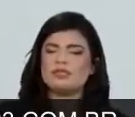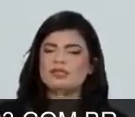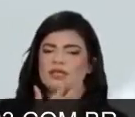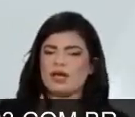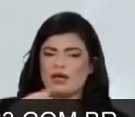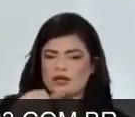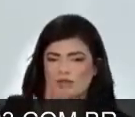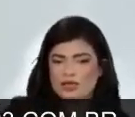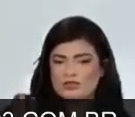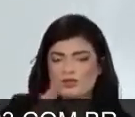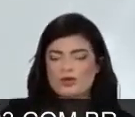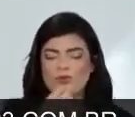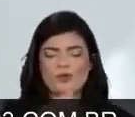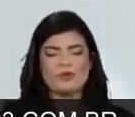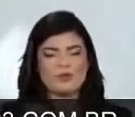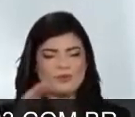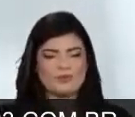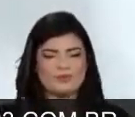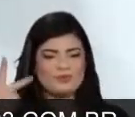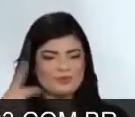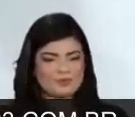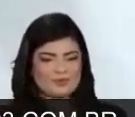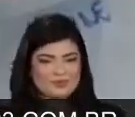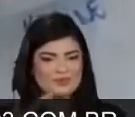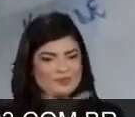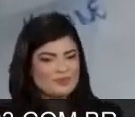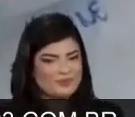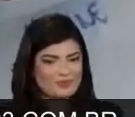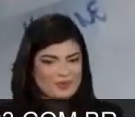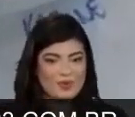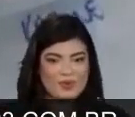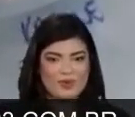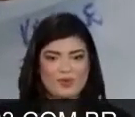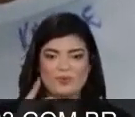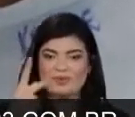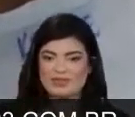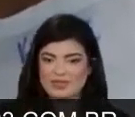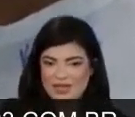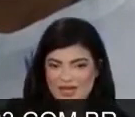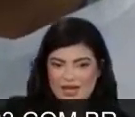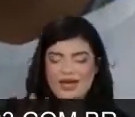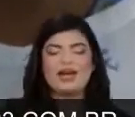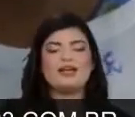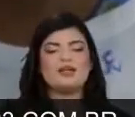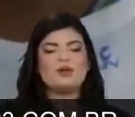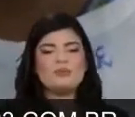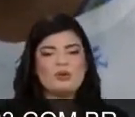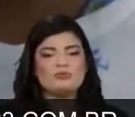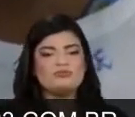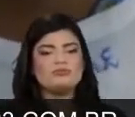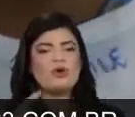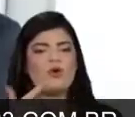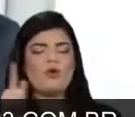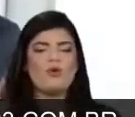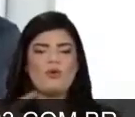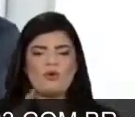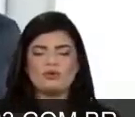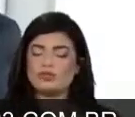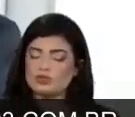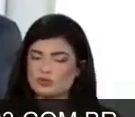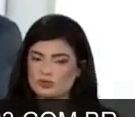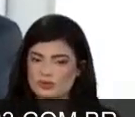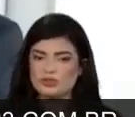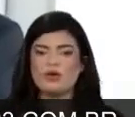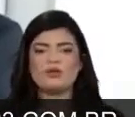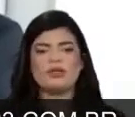território nacional e boas práticas aqui no CT vacinas a partir do CT vacinas em cooperação com outras instituições por